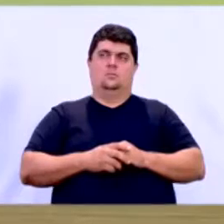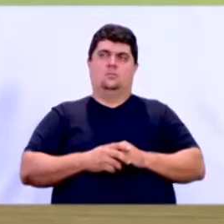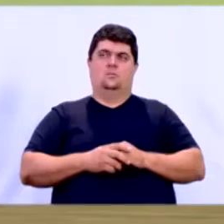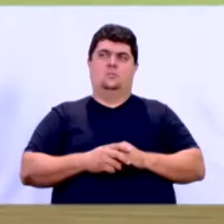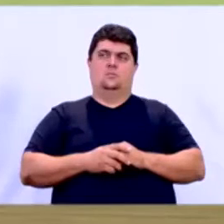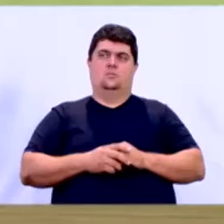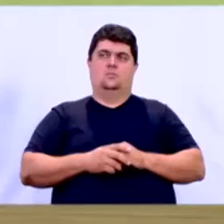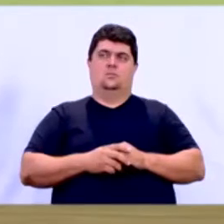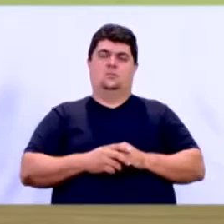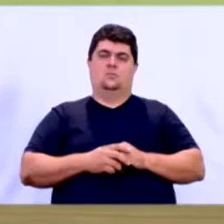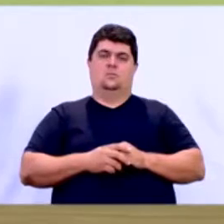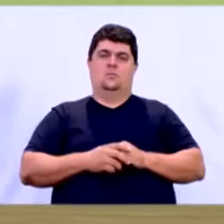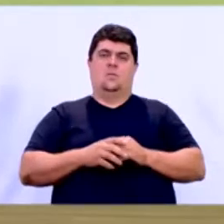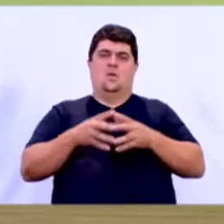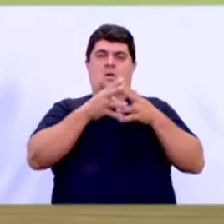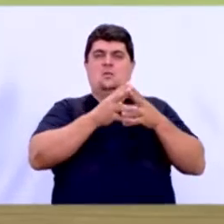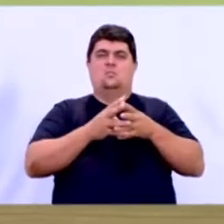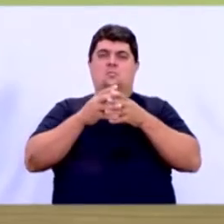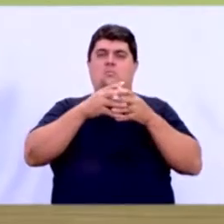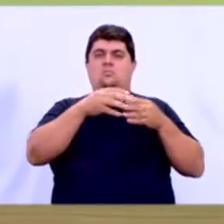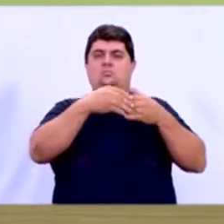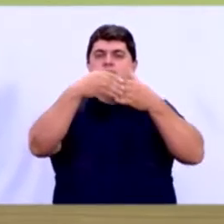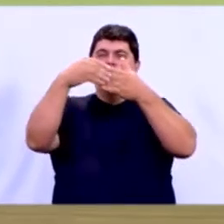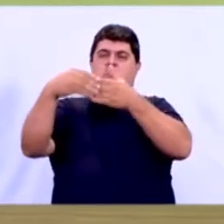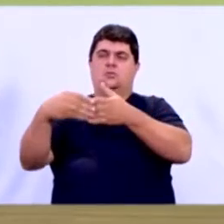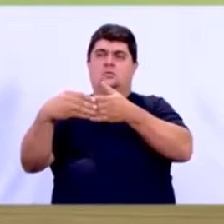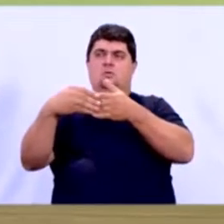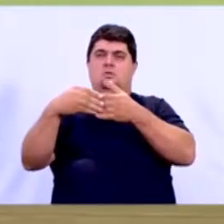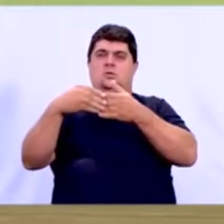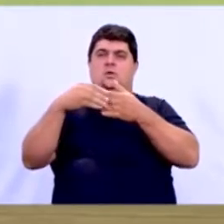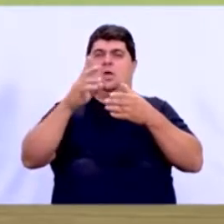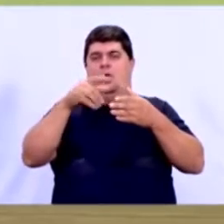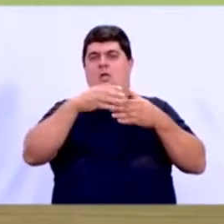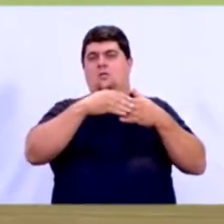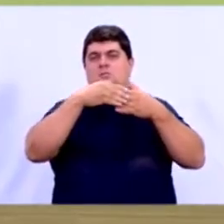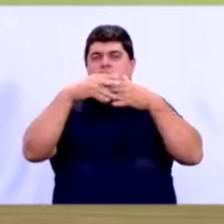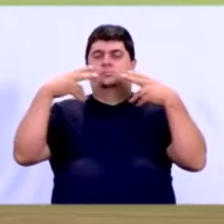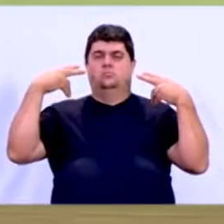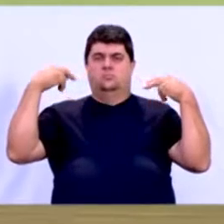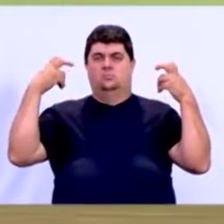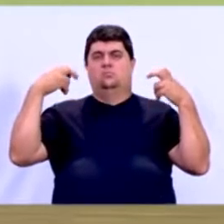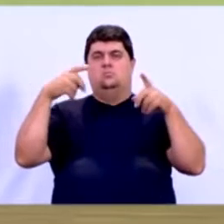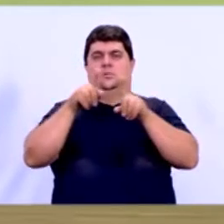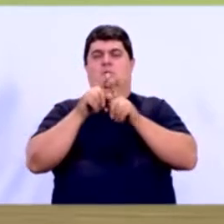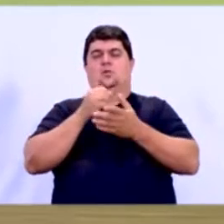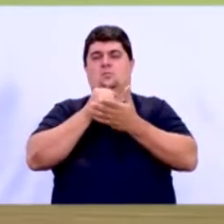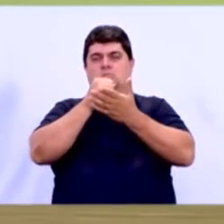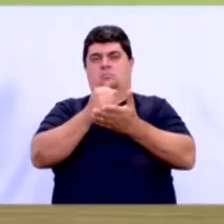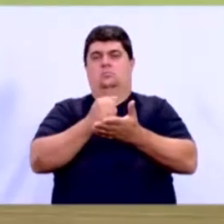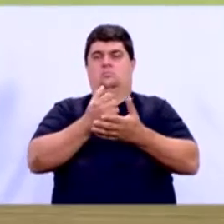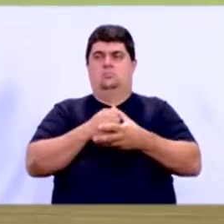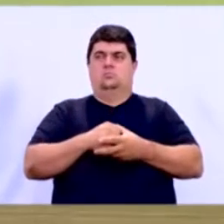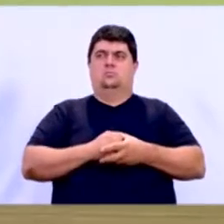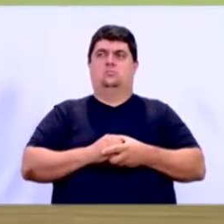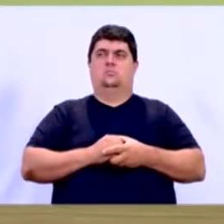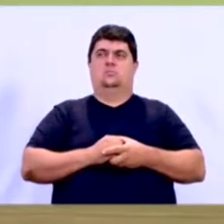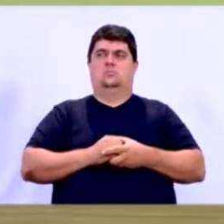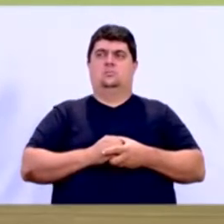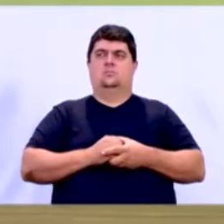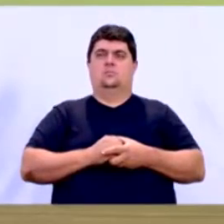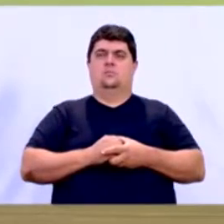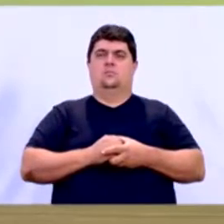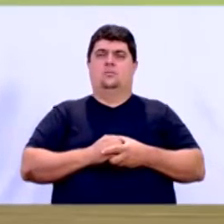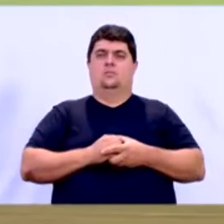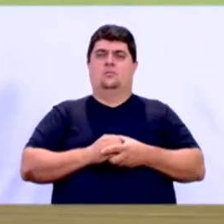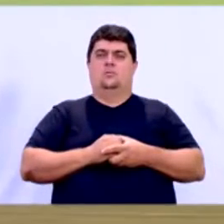negócio seria transporte rodoviário, o ramo de atuação seria transportes e prestação de serviço, não é mesmo? Já o pessoal do grupo